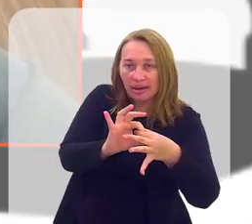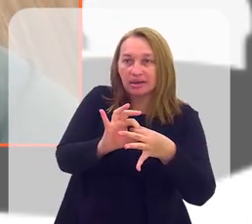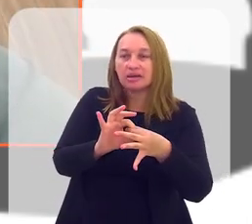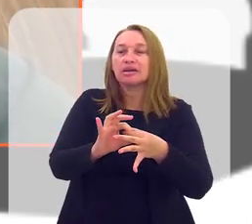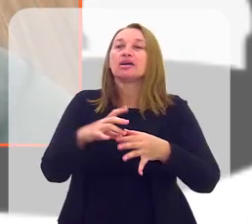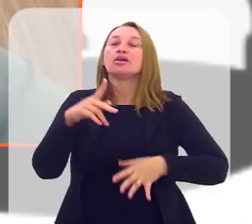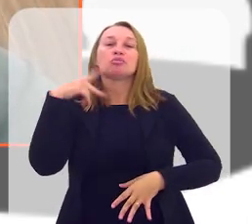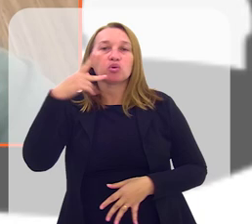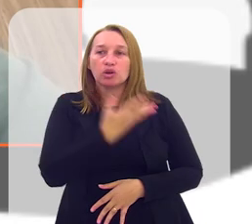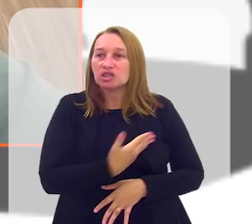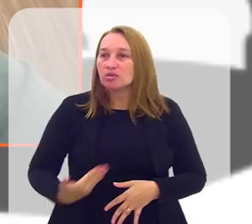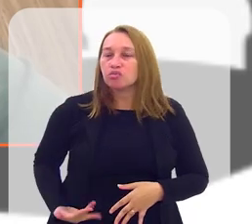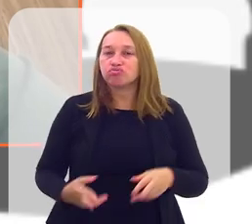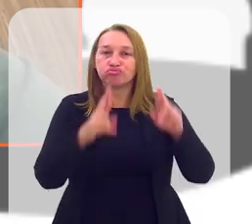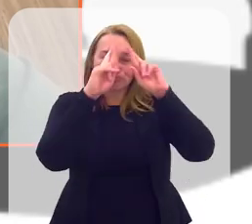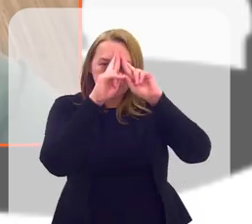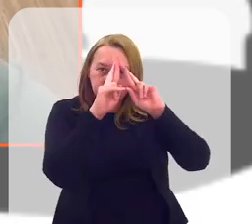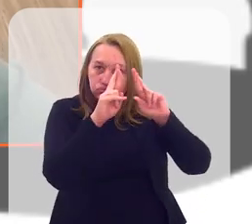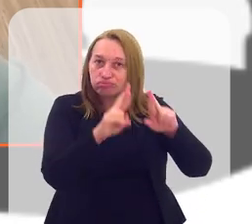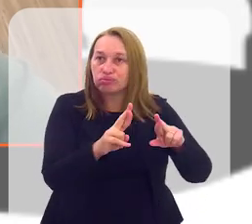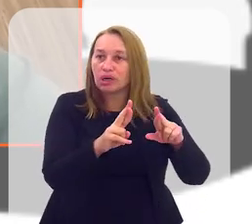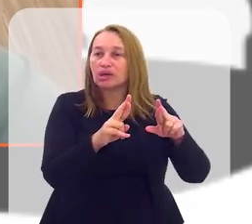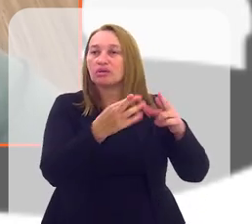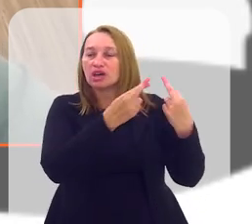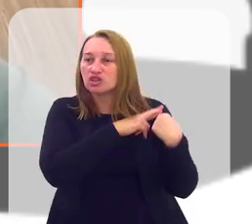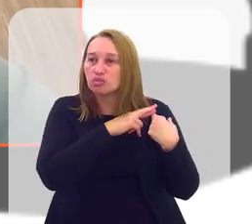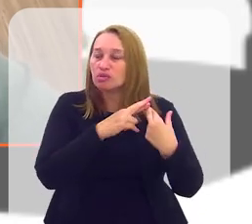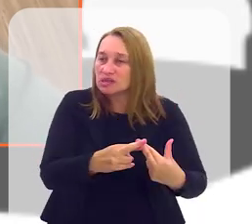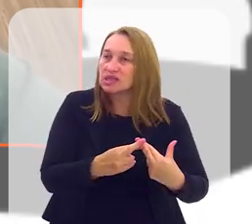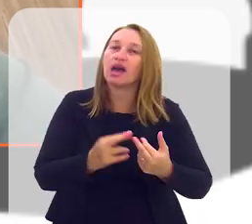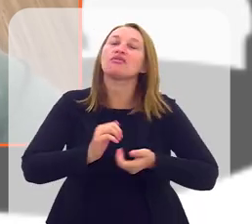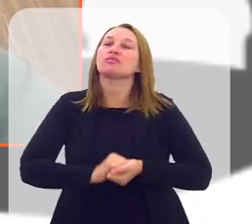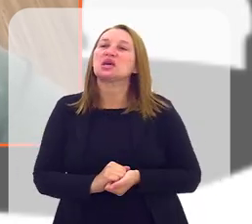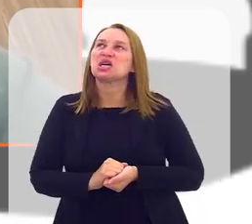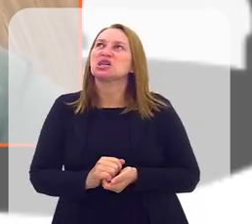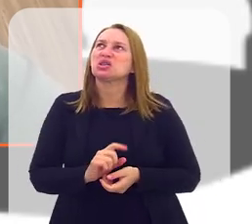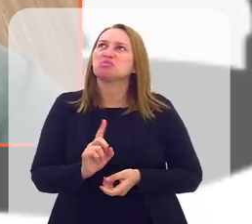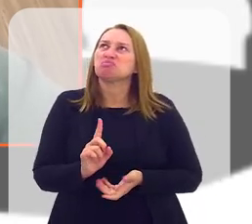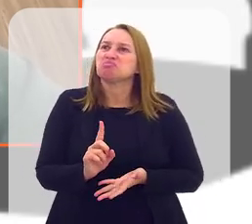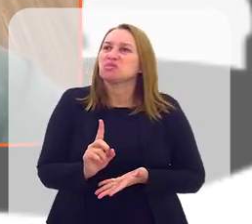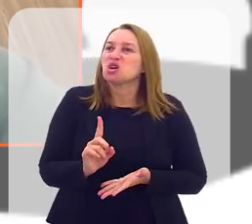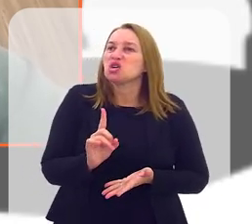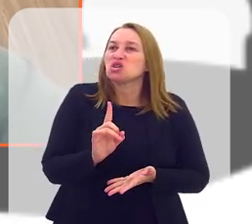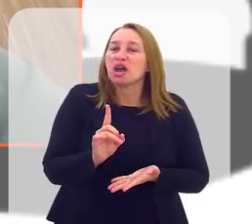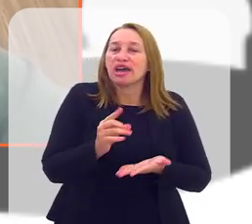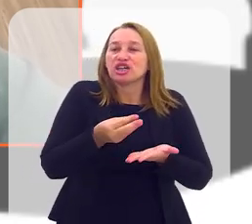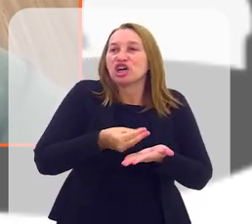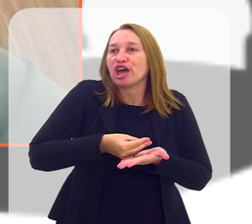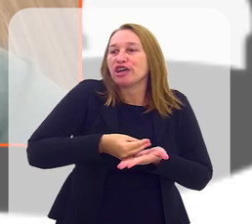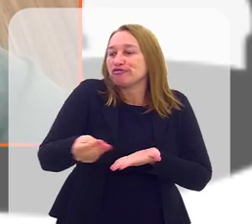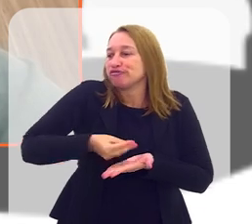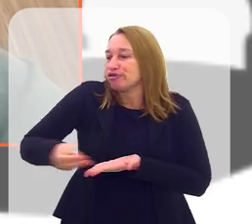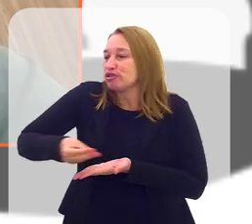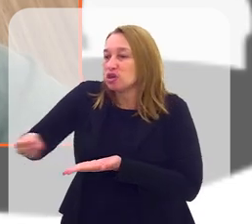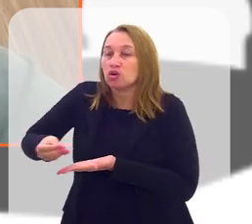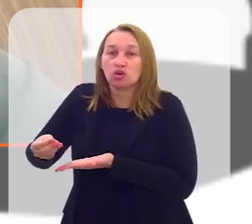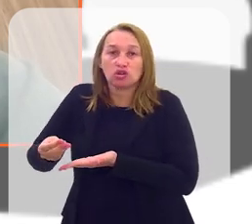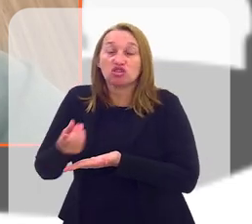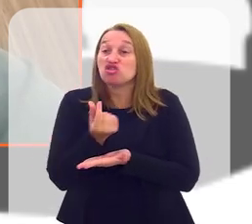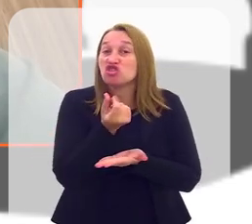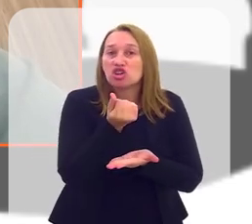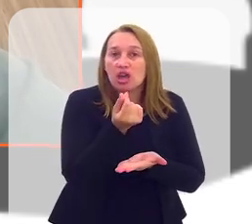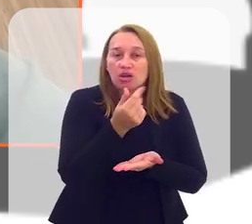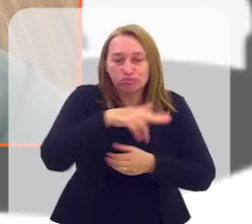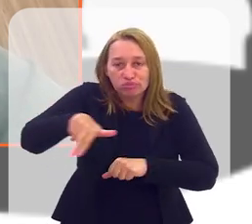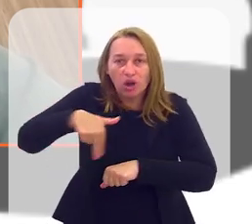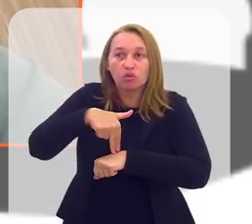linha da política pública responsável, com critérios estabelecidos. Não adianta sair distribuindo dinheiro